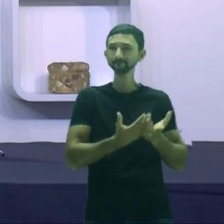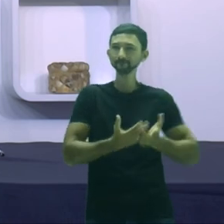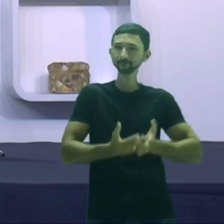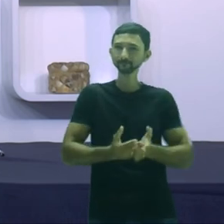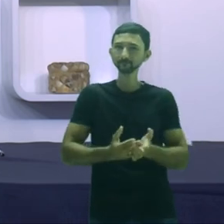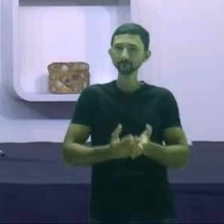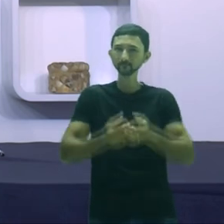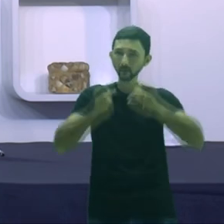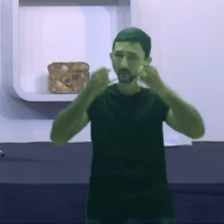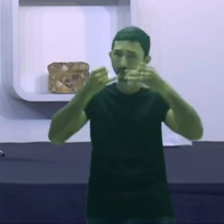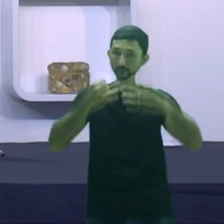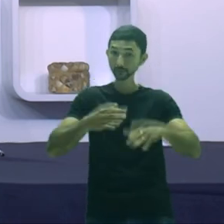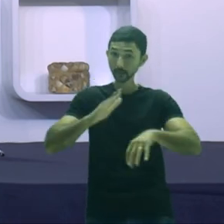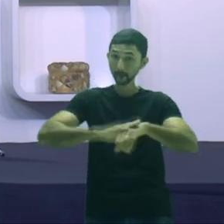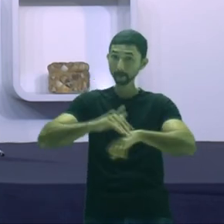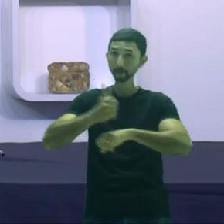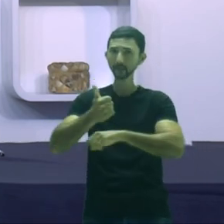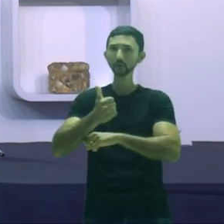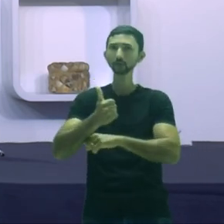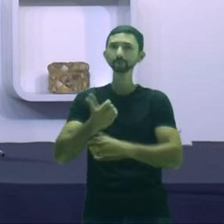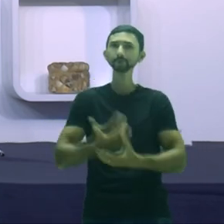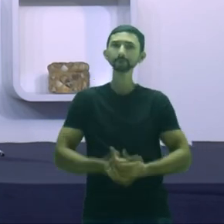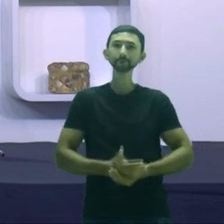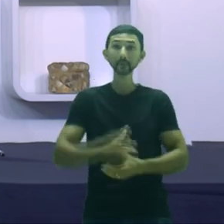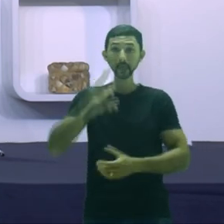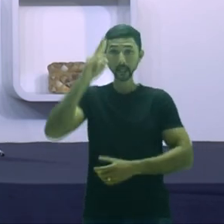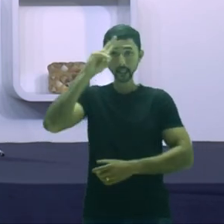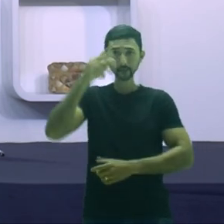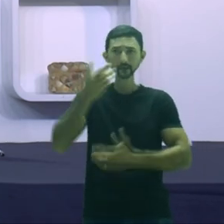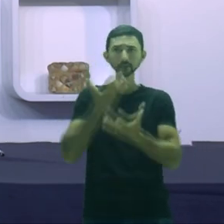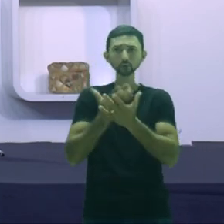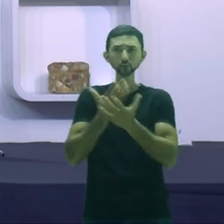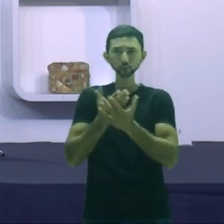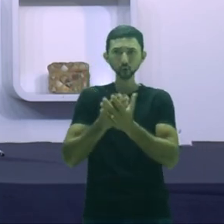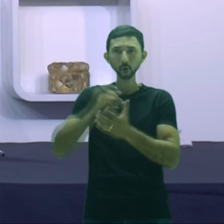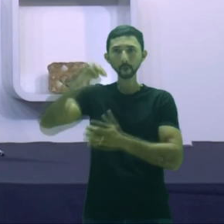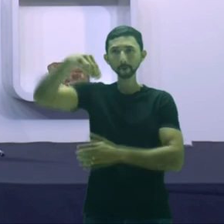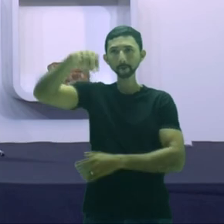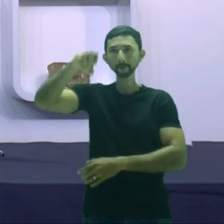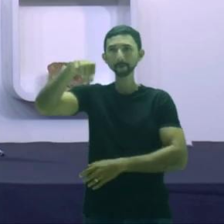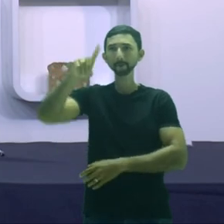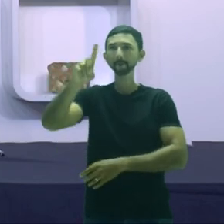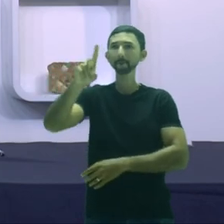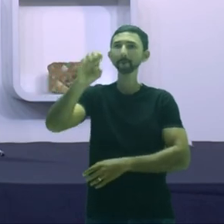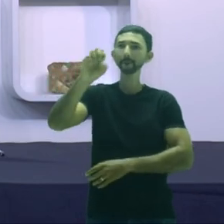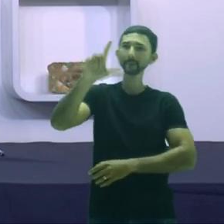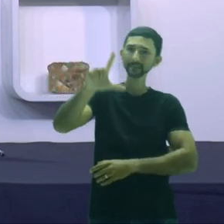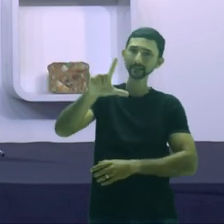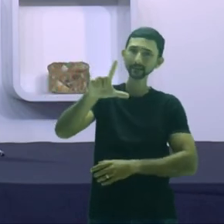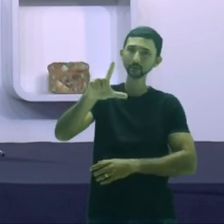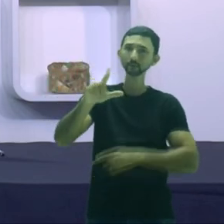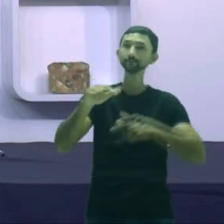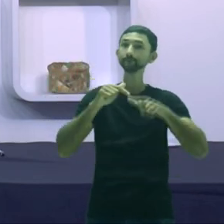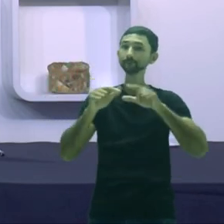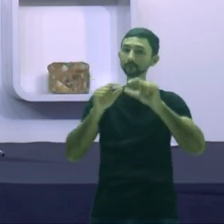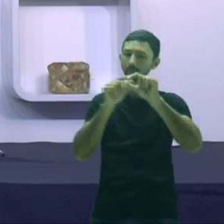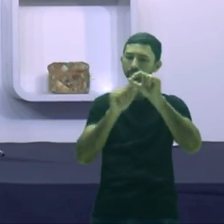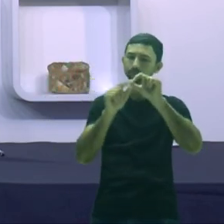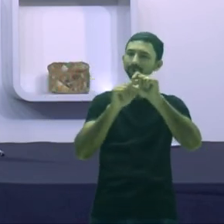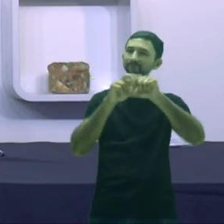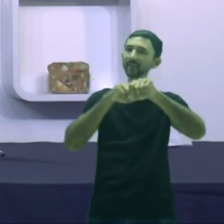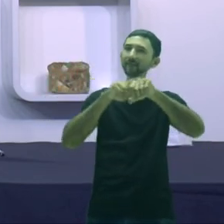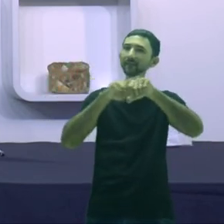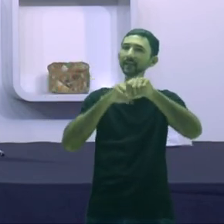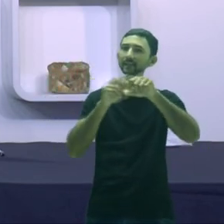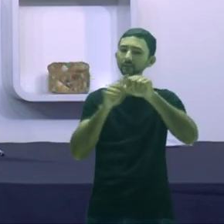questão aí com os estudos de hereditariedade. Lembra que a gente estudou sobre Mendel, né? Mendel trabalhou ervilhas, né? O seu material